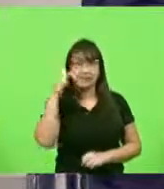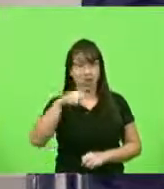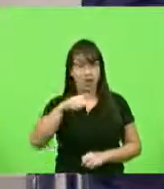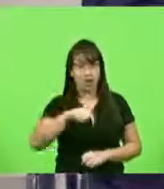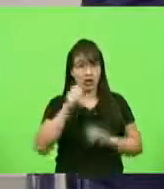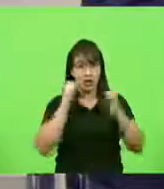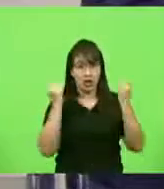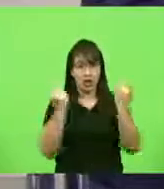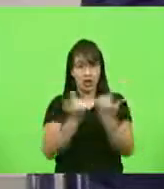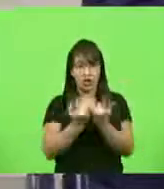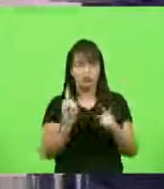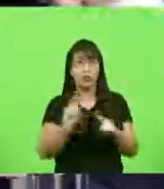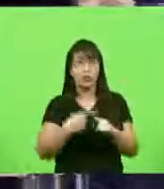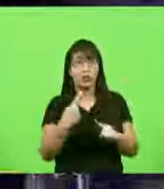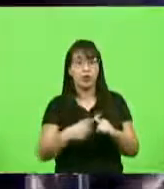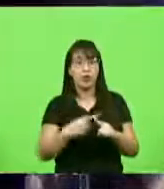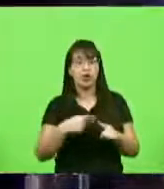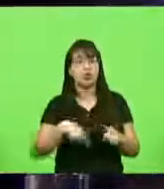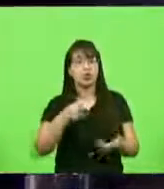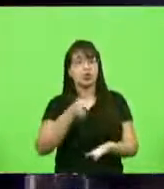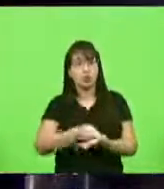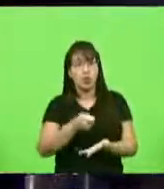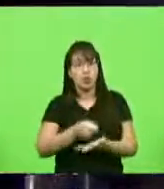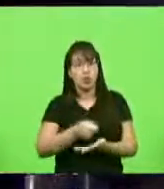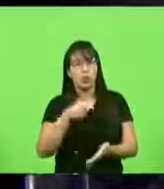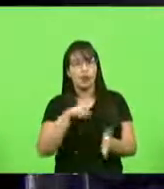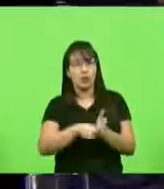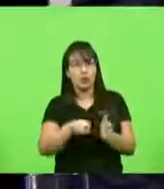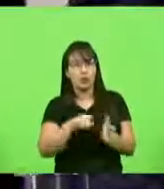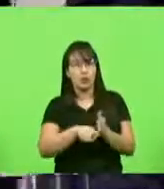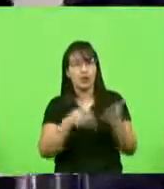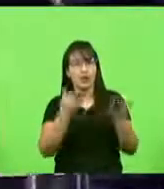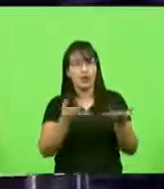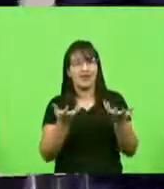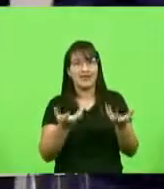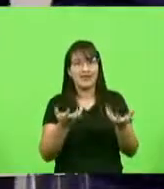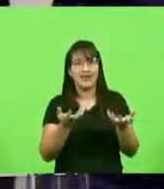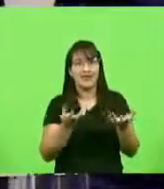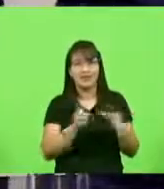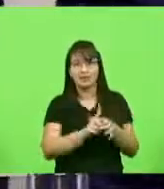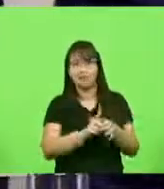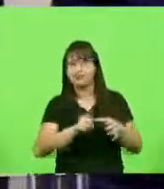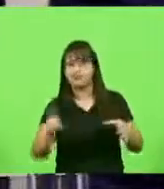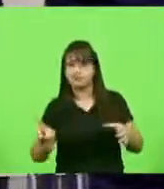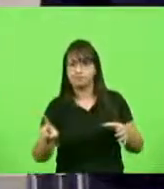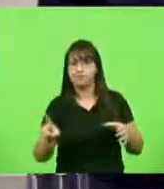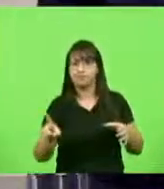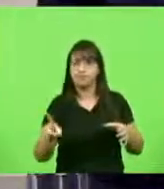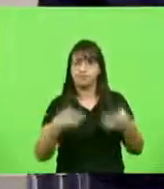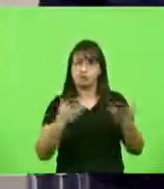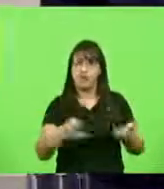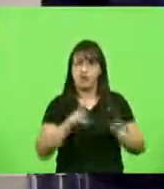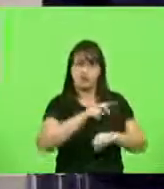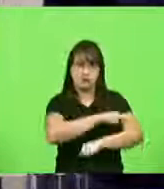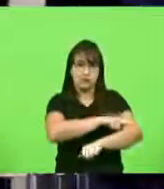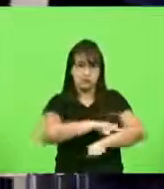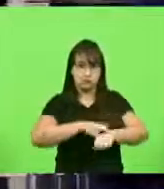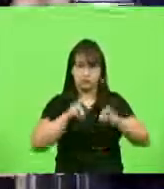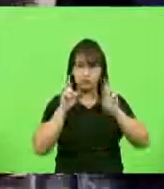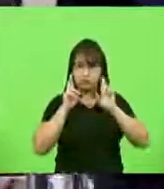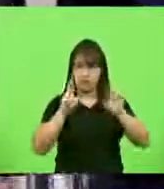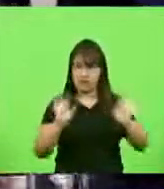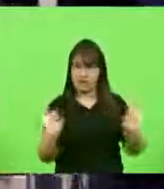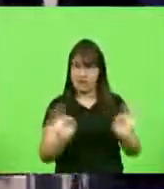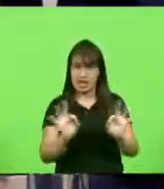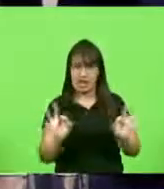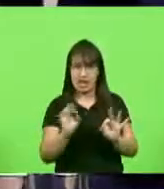porque nós cobramos, inclusive, a saída dele por conta desse desrespeito que ele veio no dia da CPI e como é que nós